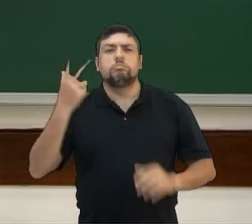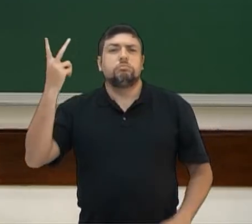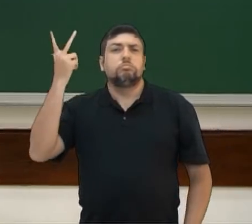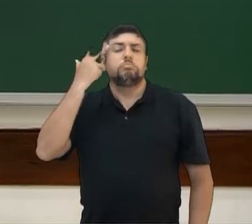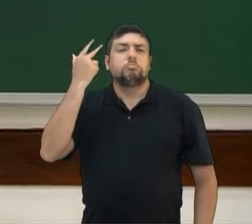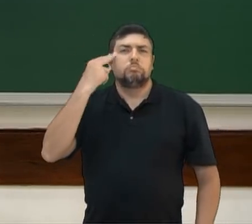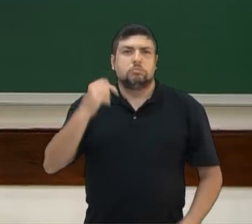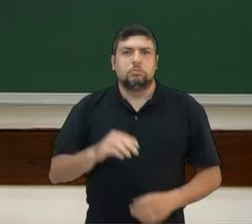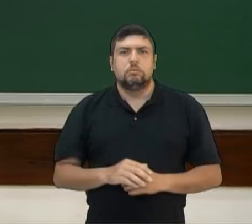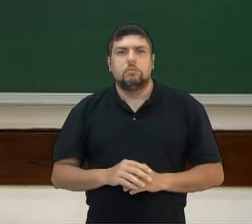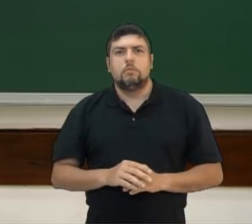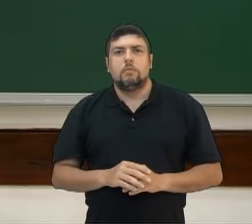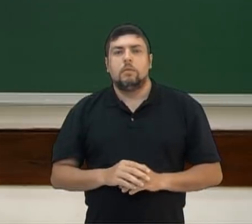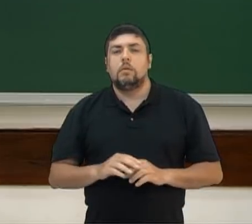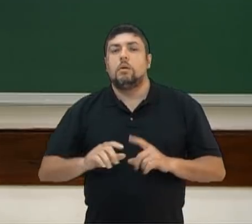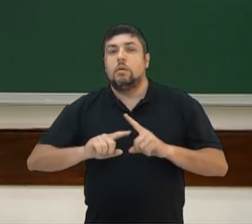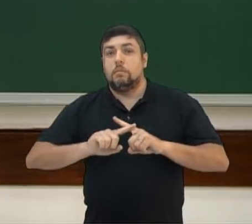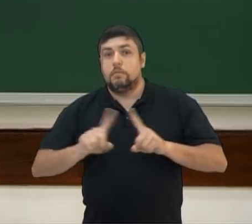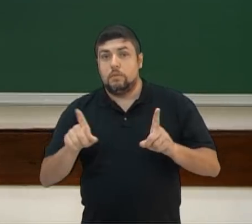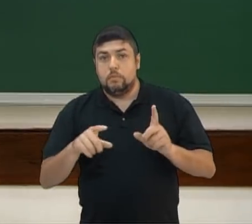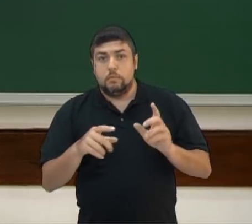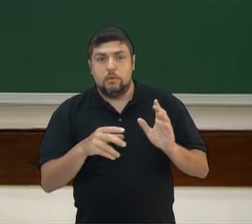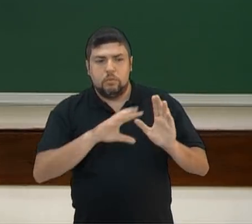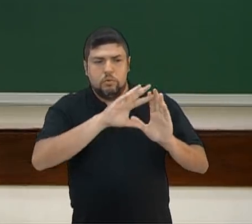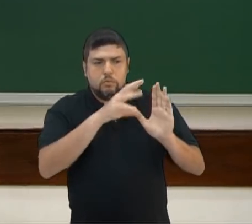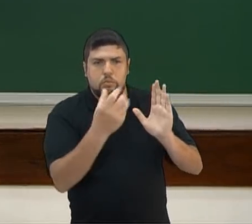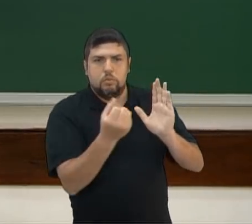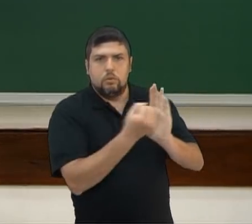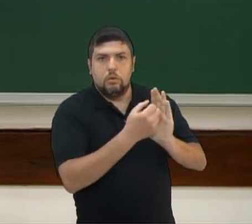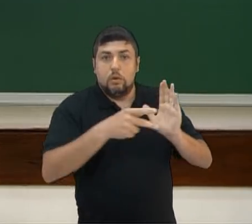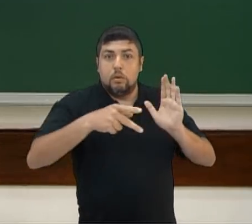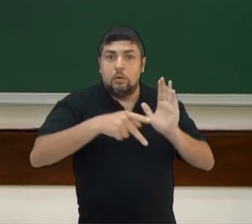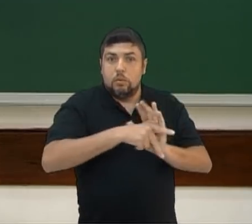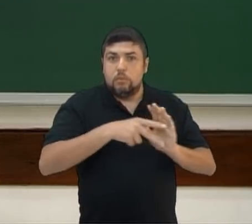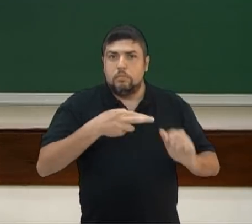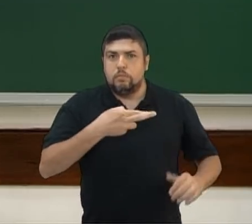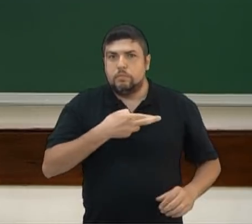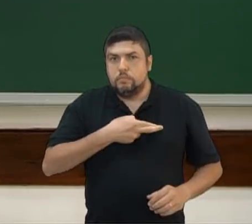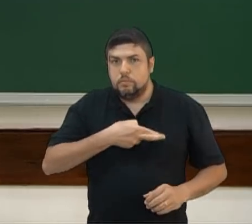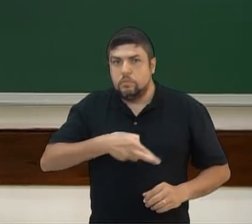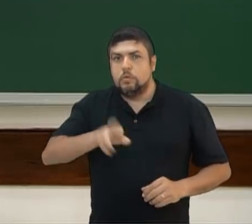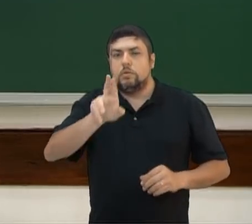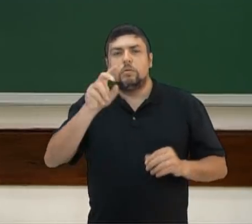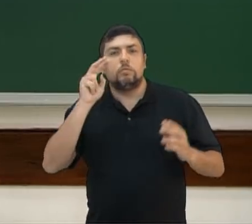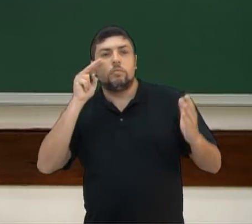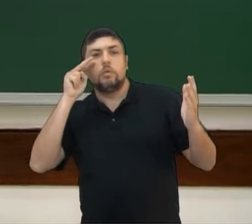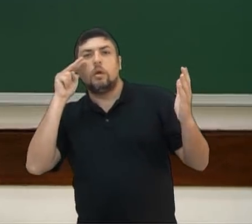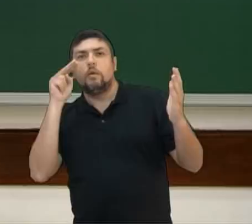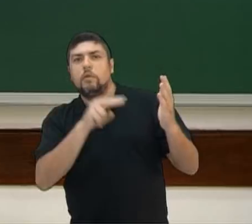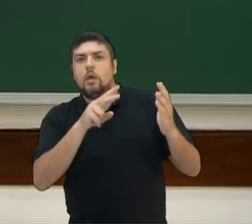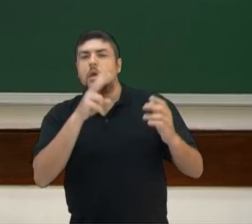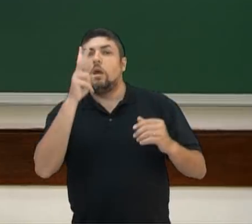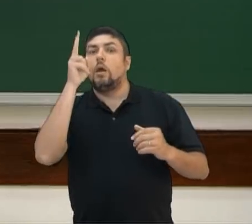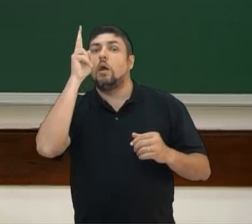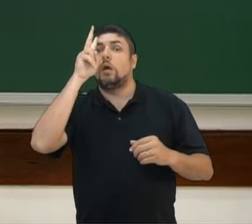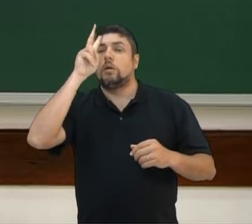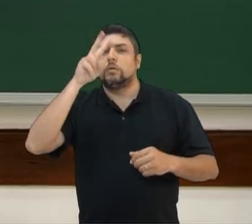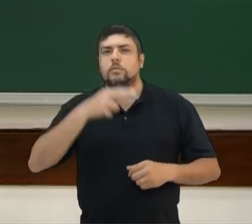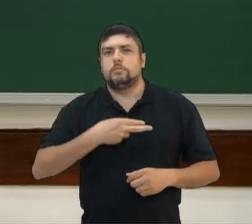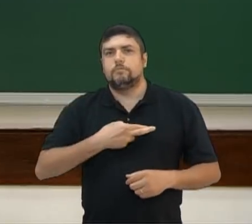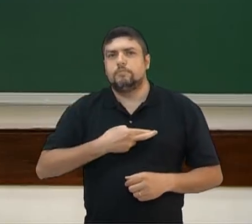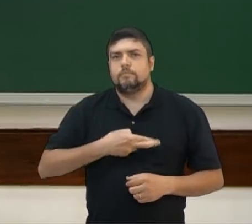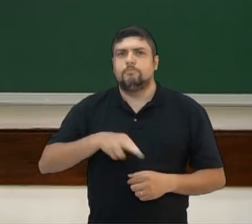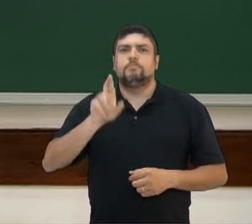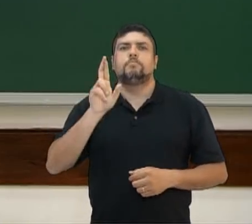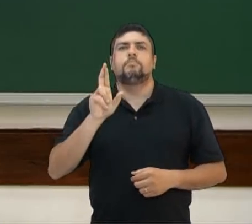Agora, os símbolos sagrados, eles sempre estão remetendo à ideia do religioso. Os símbolos religiosos